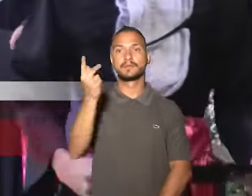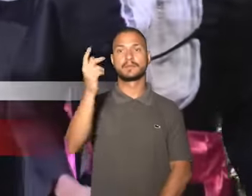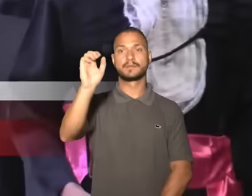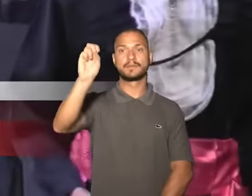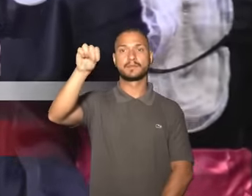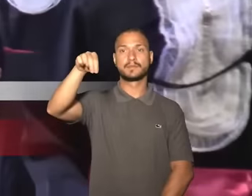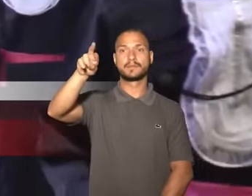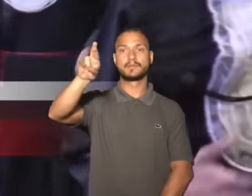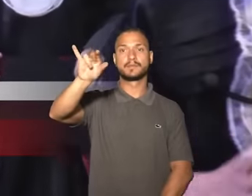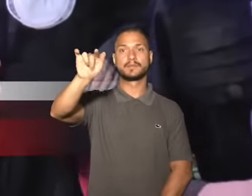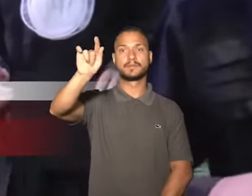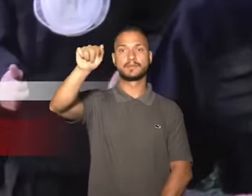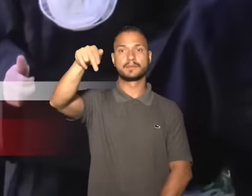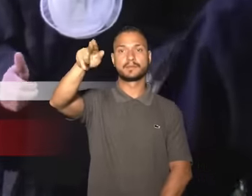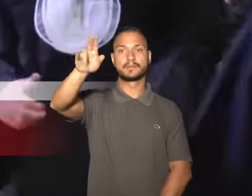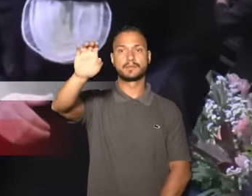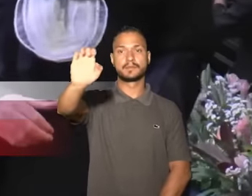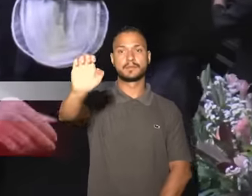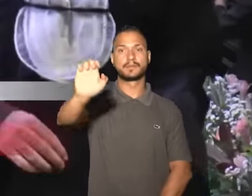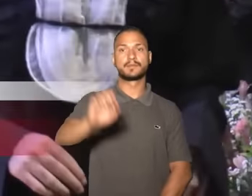Henrique Guimarães Silva.